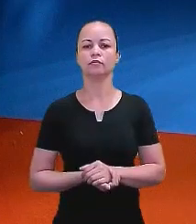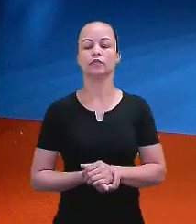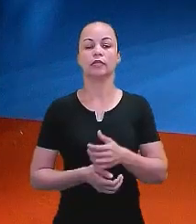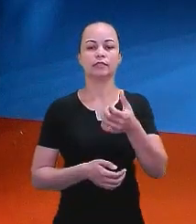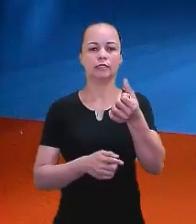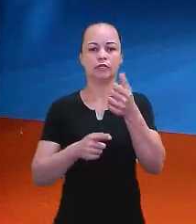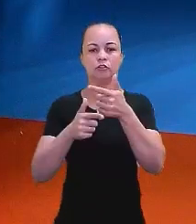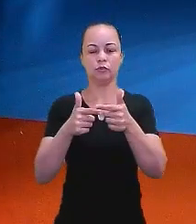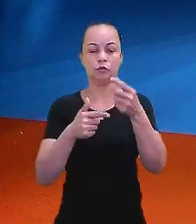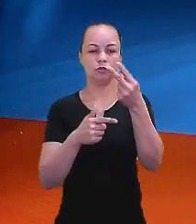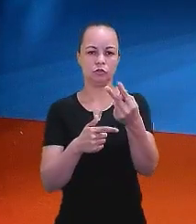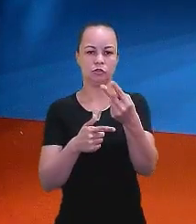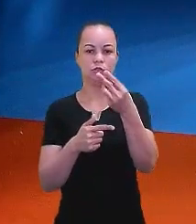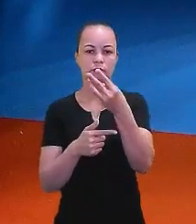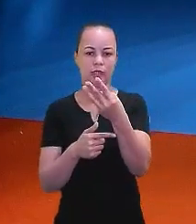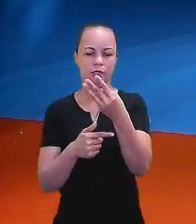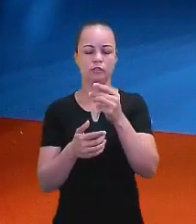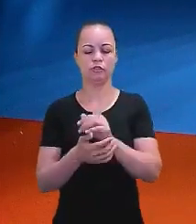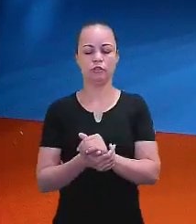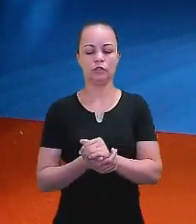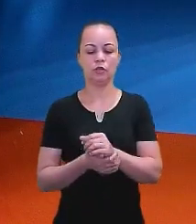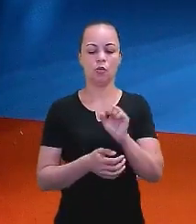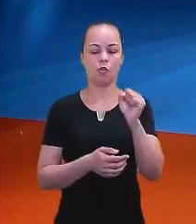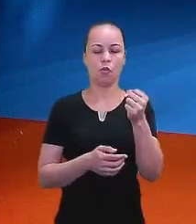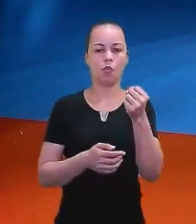2, 3. 8 dividido por 2, 4.